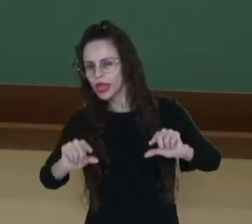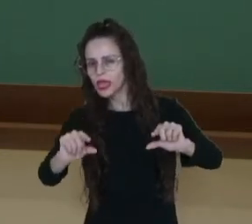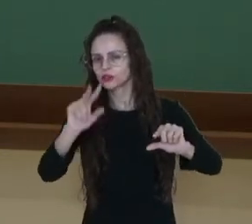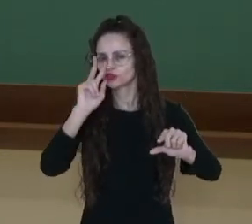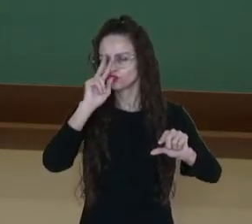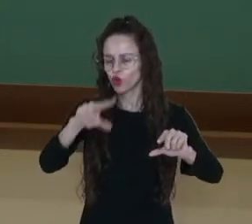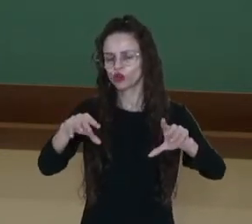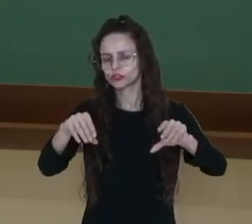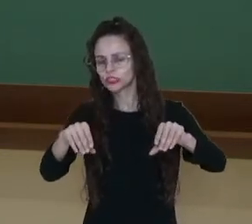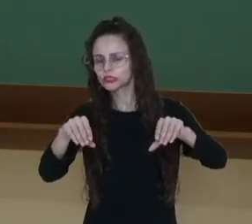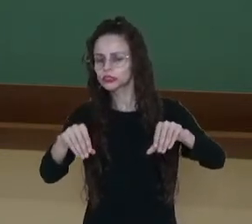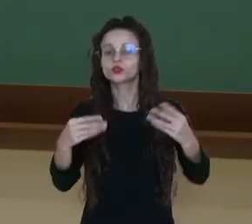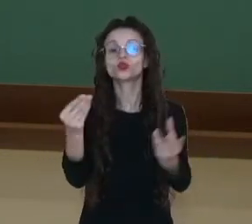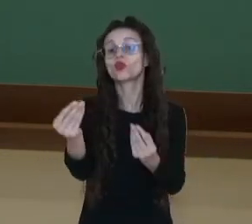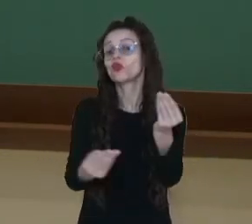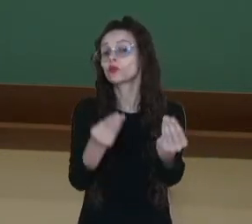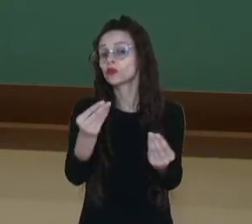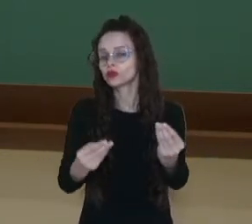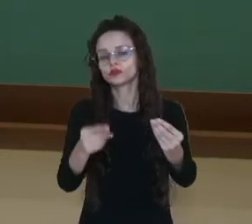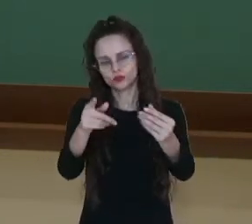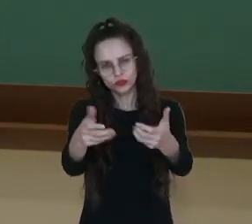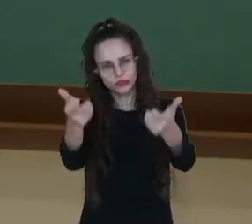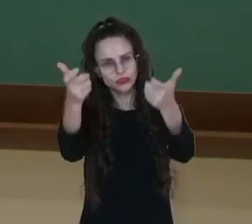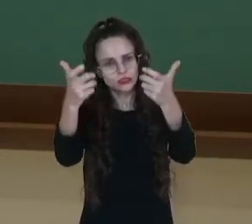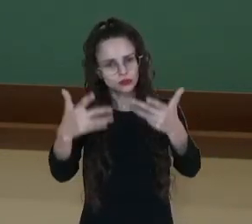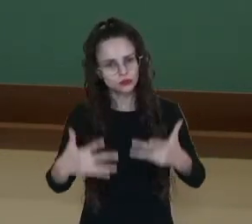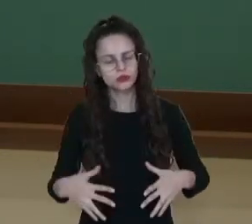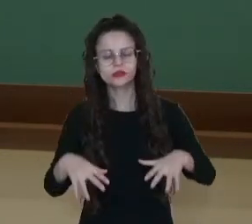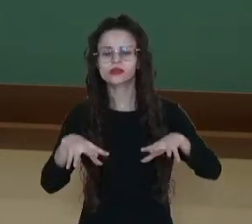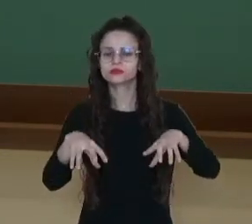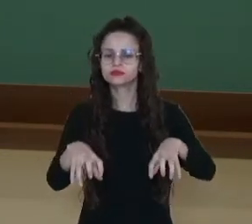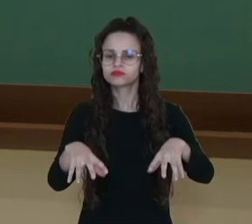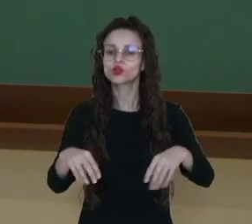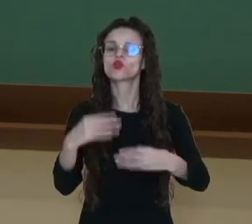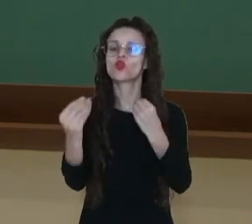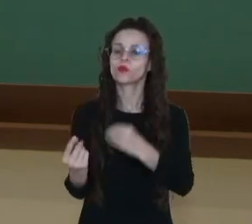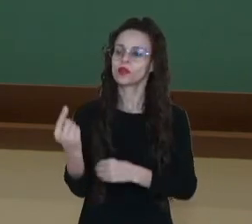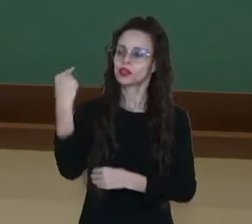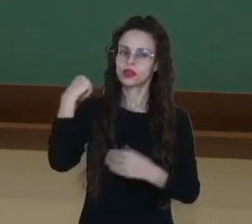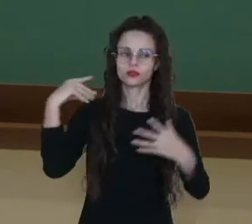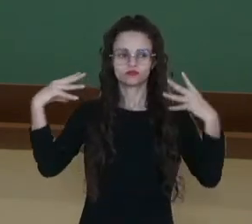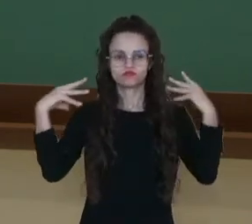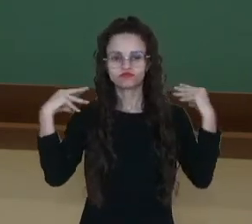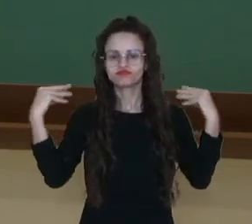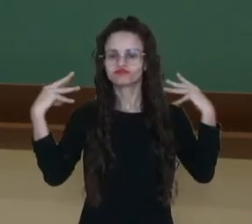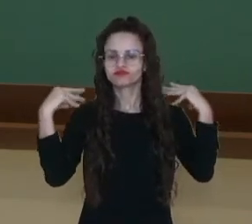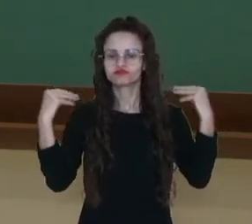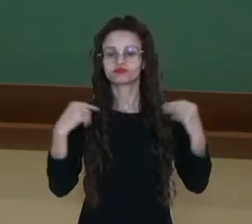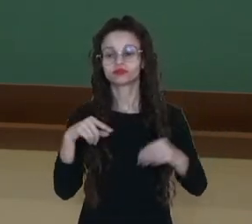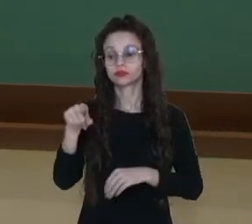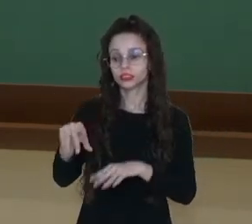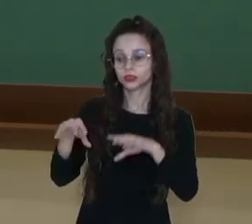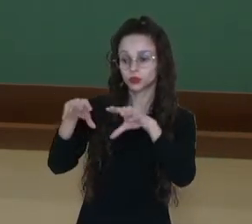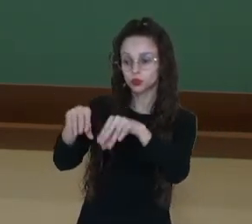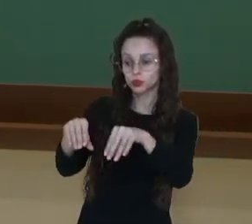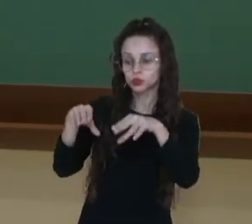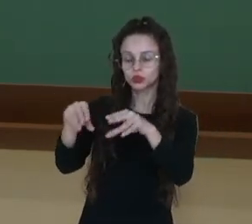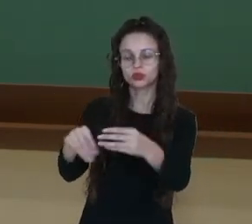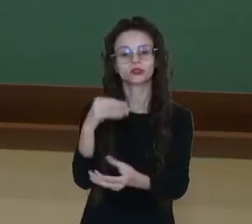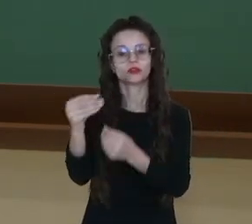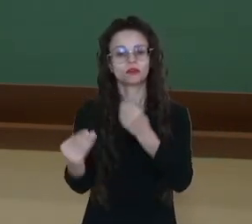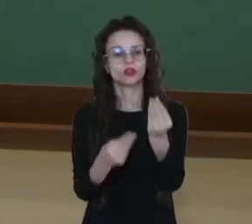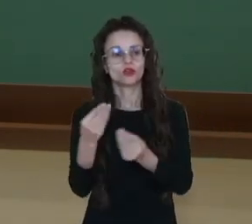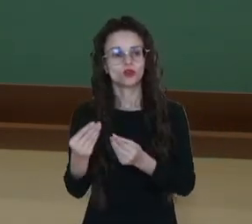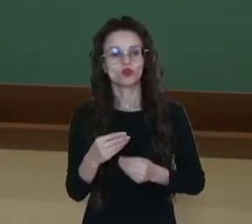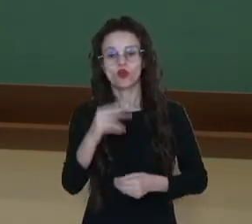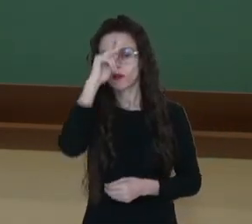força? Como foi? Né? Descreva ali como foi receber e como foi fazer a massagem no colega e como foi